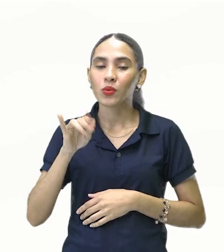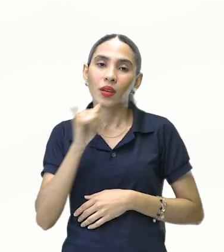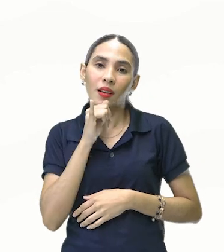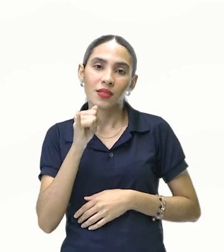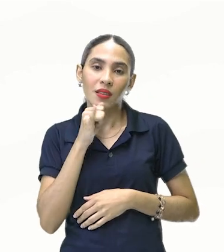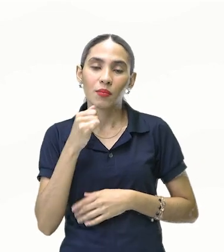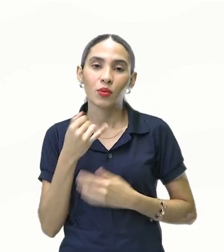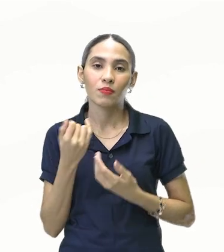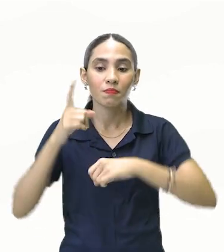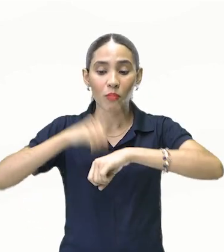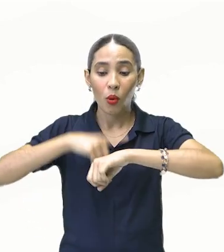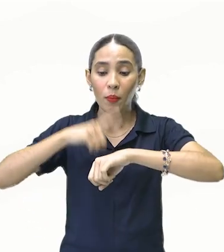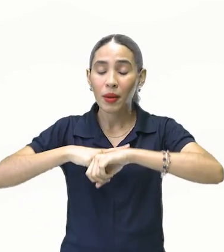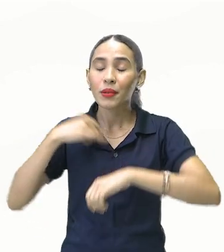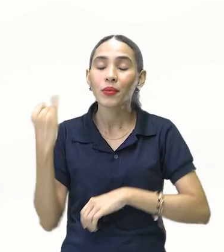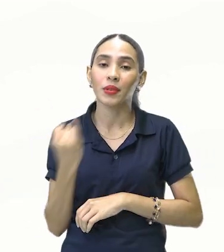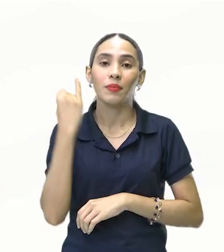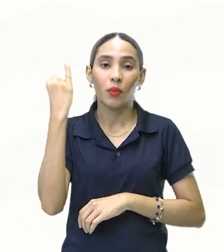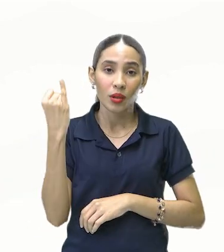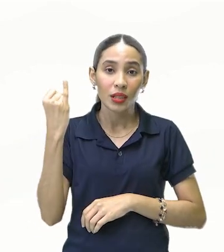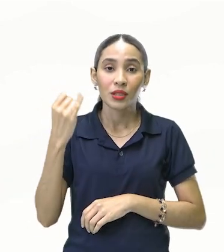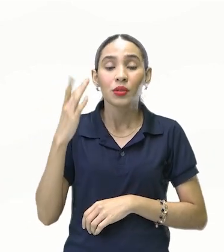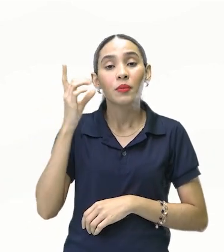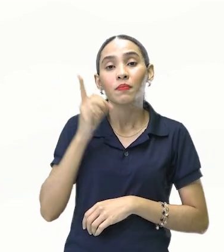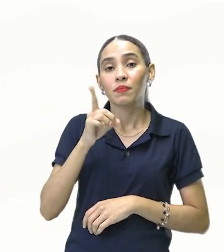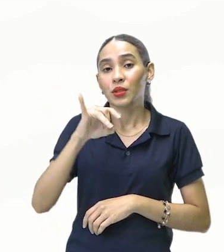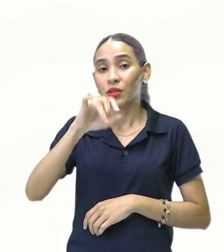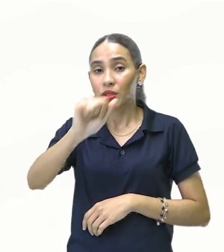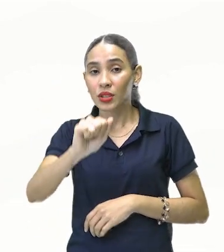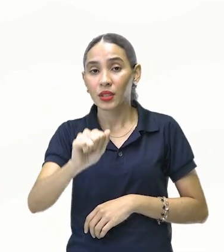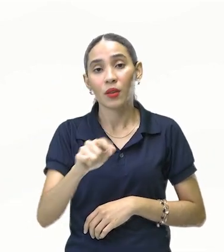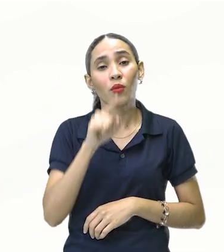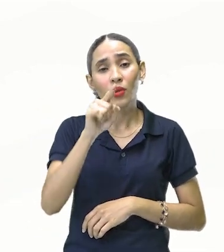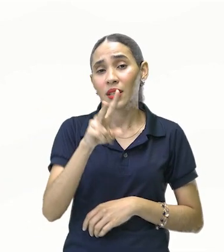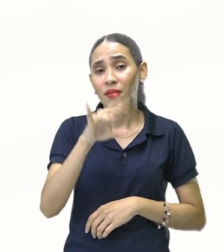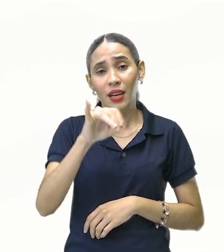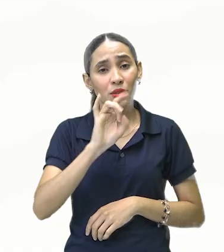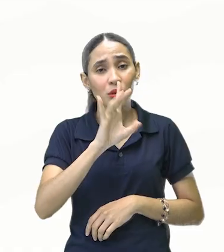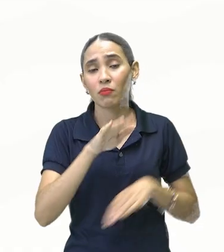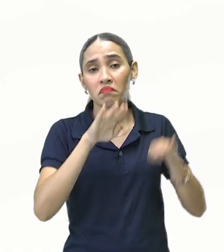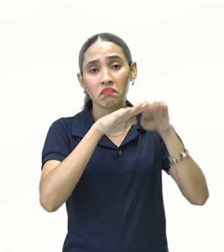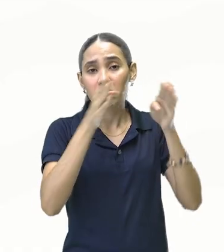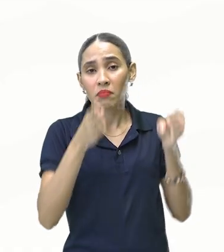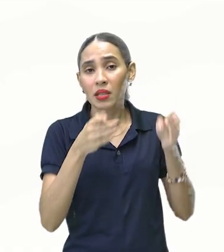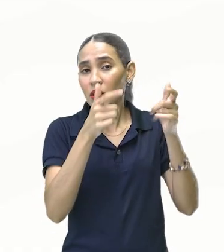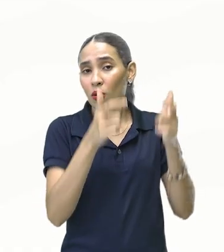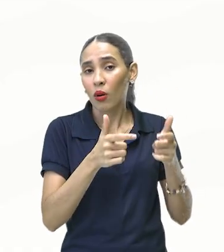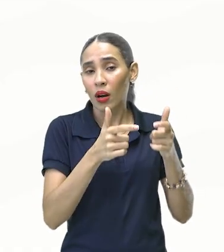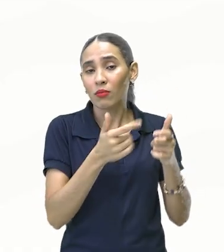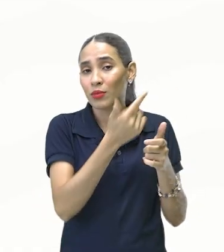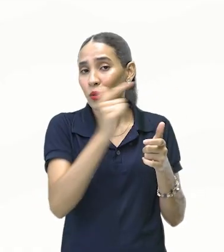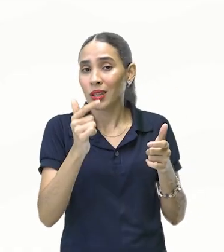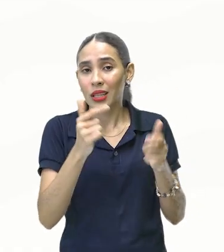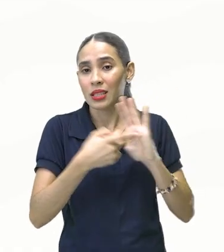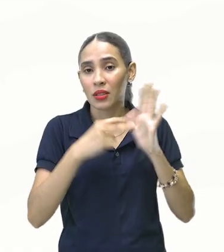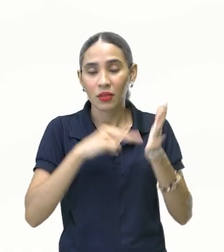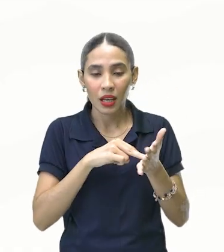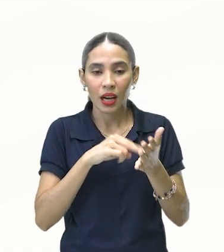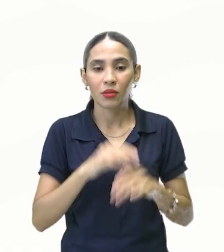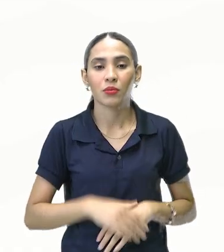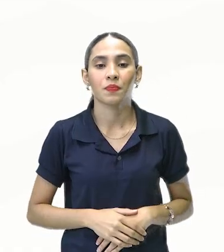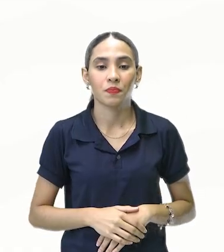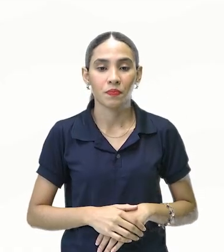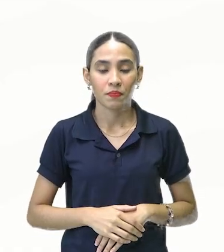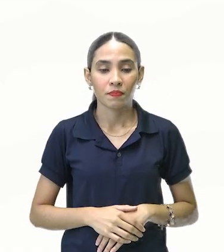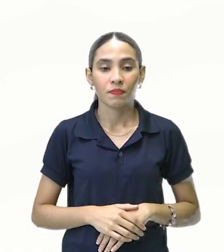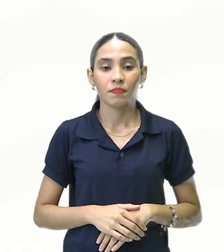um momento muito importante do meu dia. Para você vai ser só mais um espaço que não vai ter significado